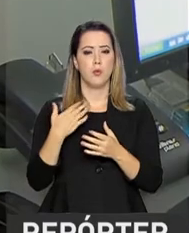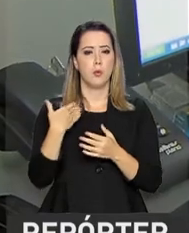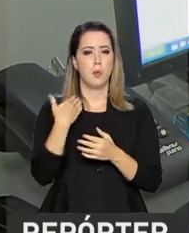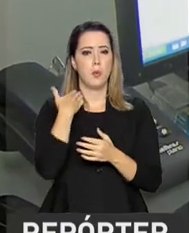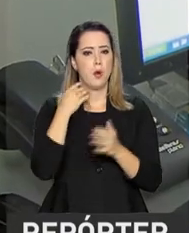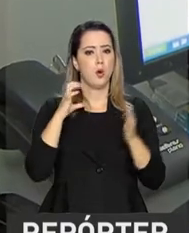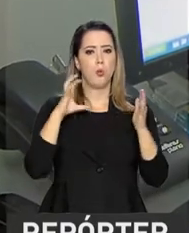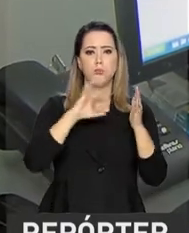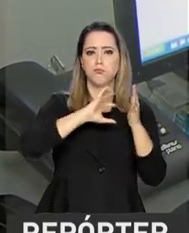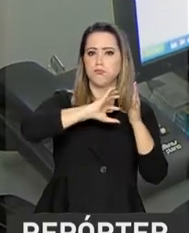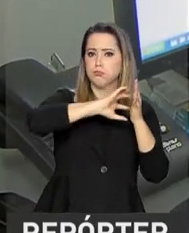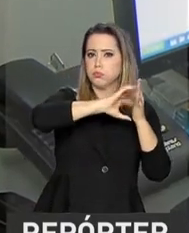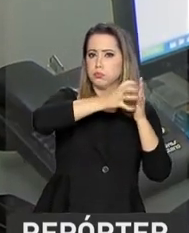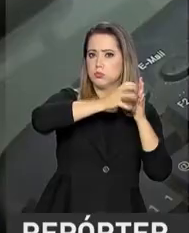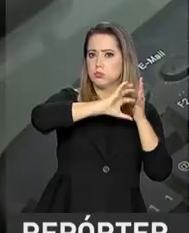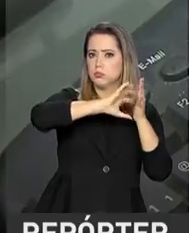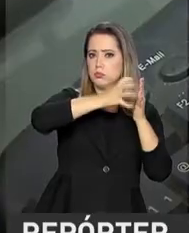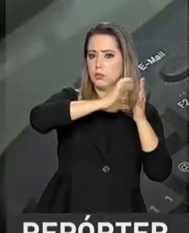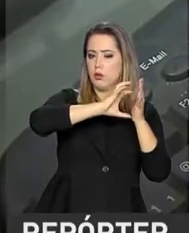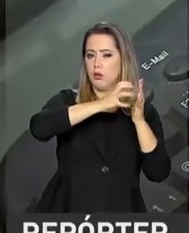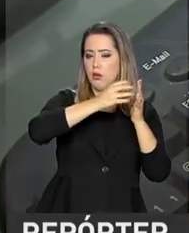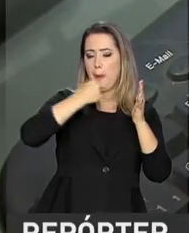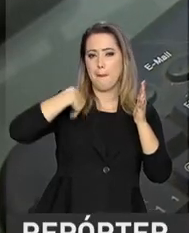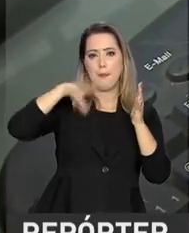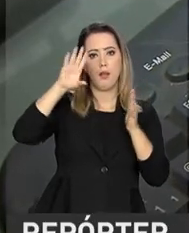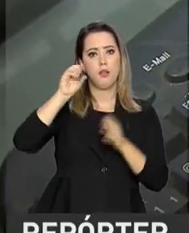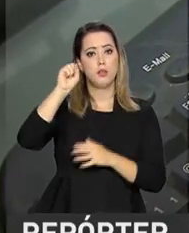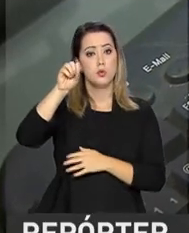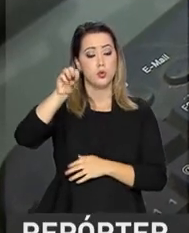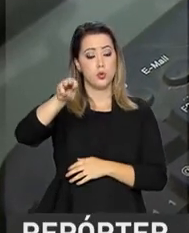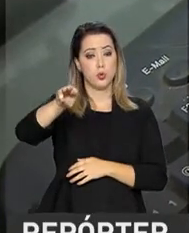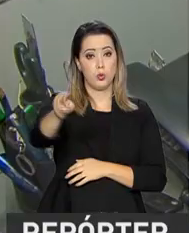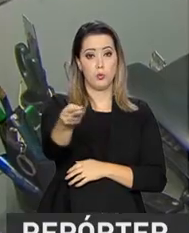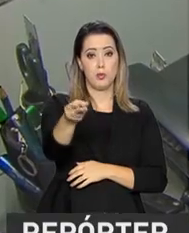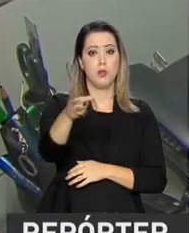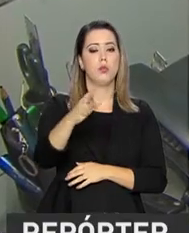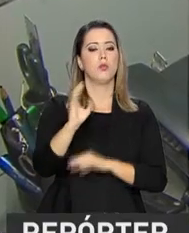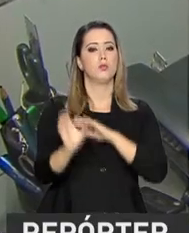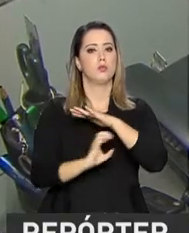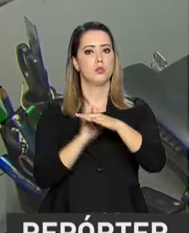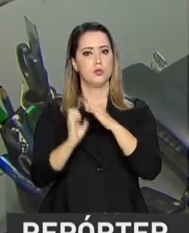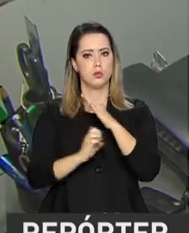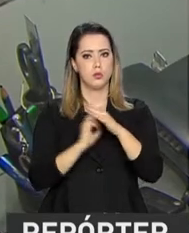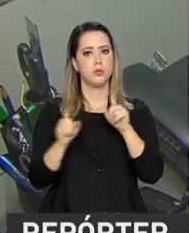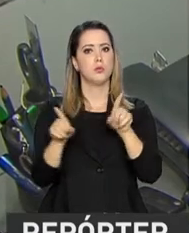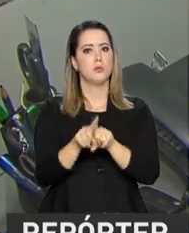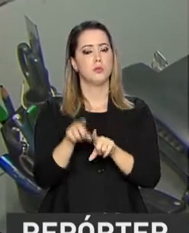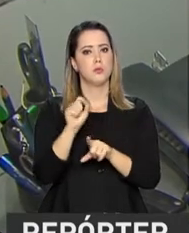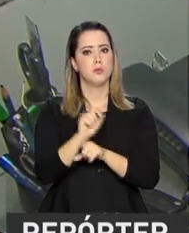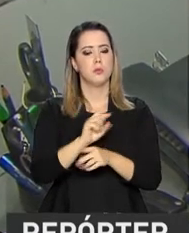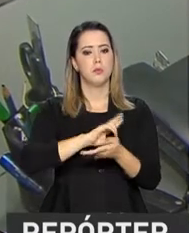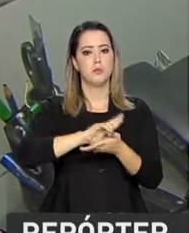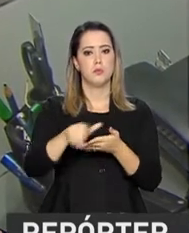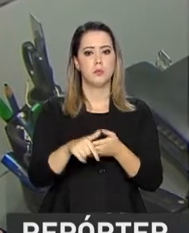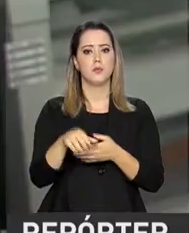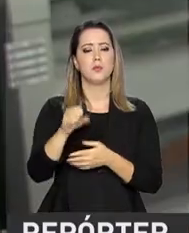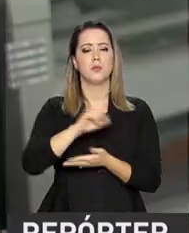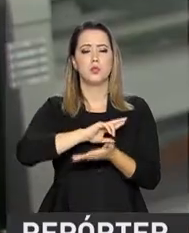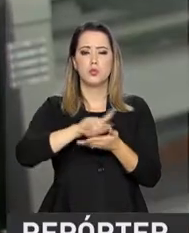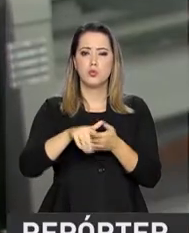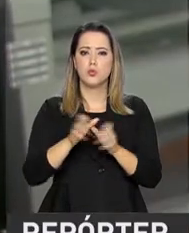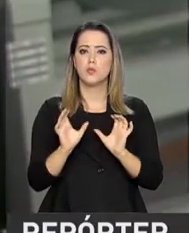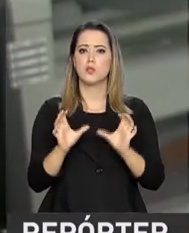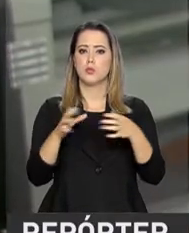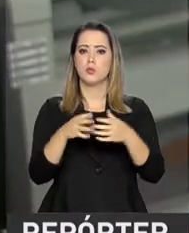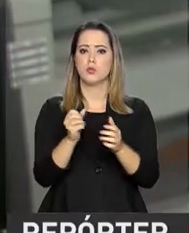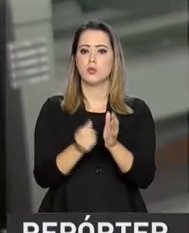do governo federal abrangendo mais de 8 milhões de empresas além de 80 mil escritórios de contabilidade para